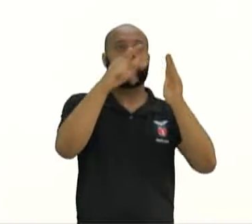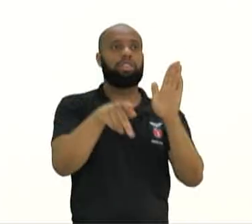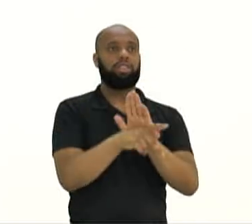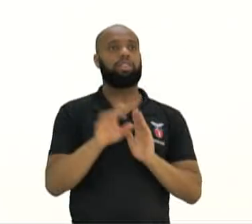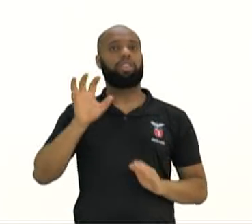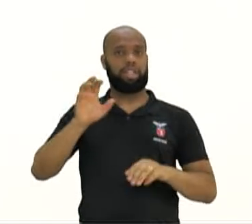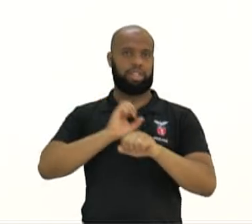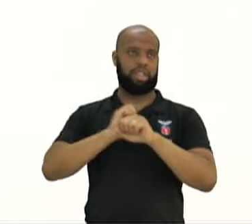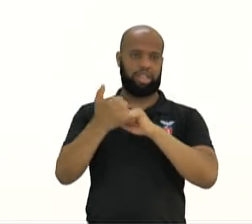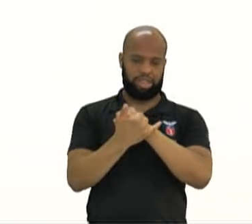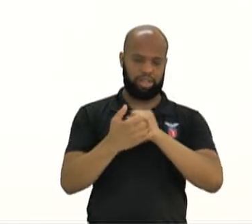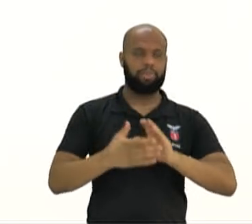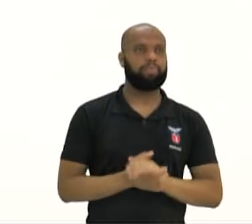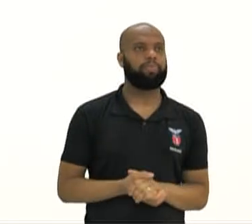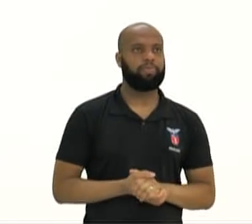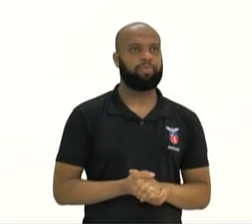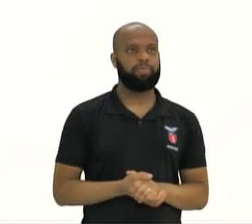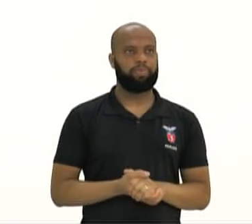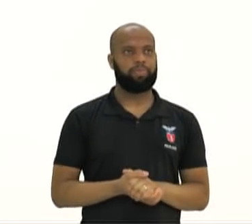nestas ilhas.